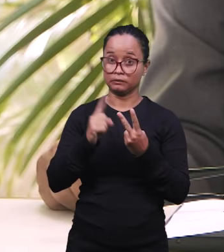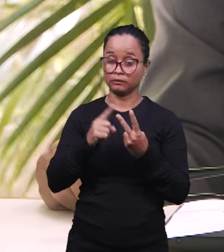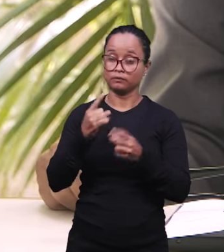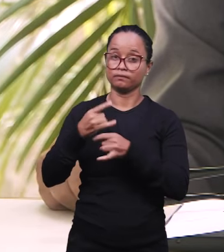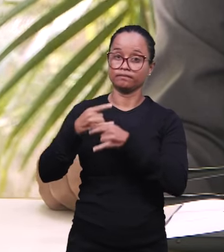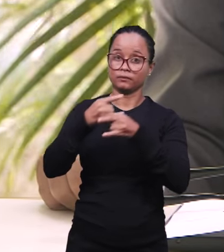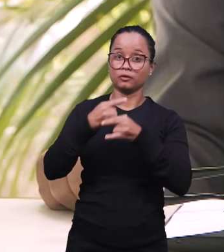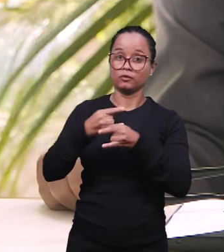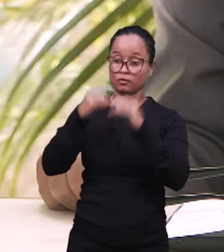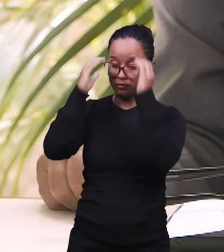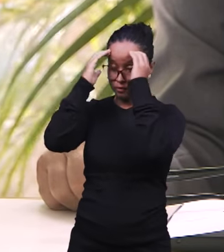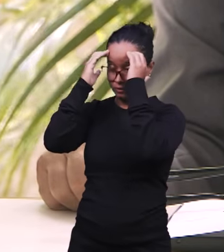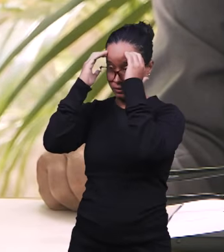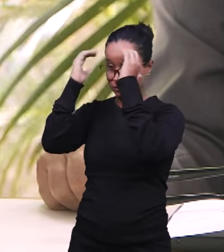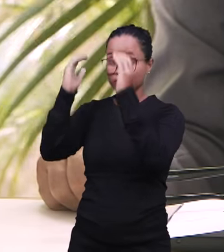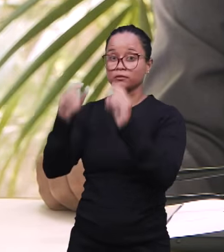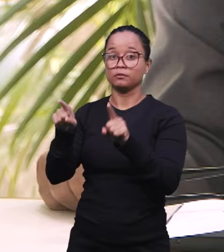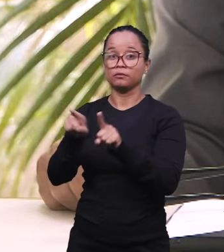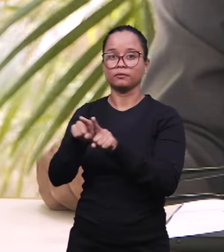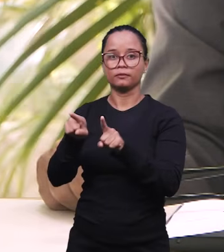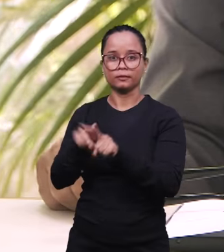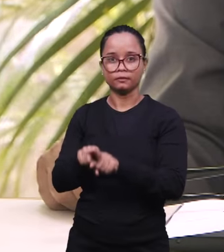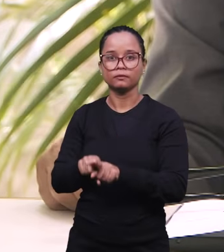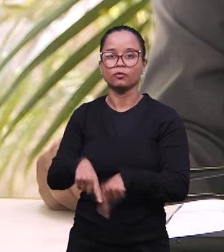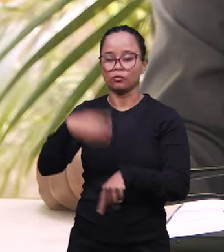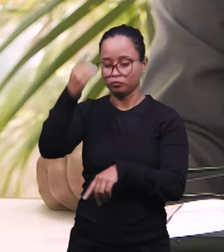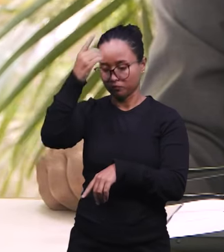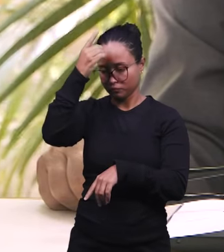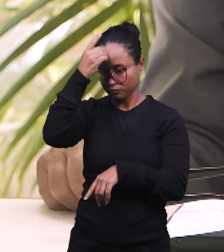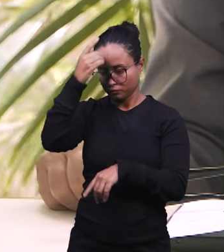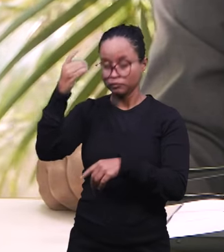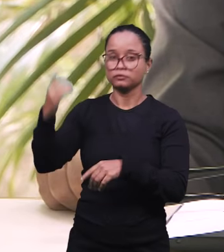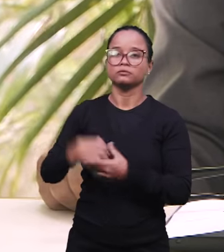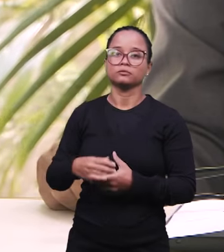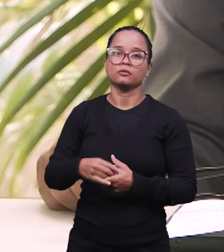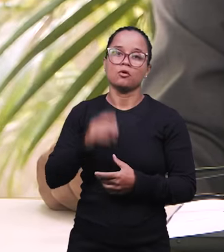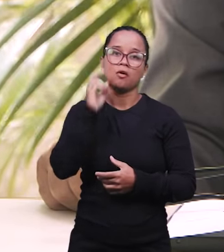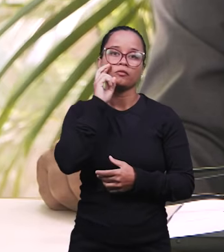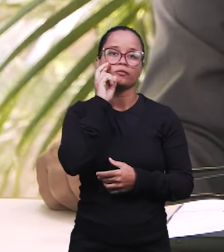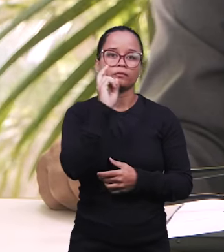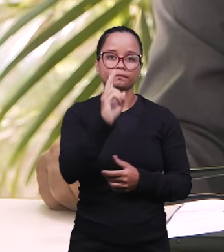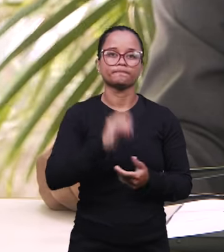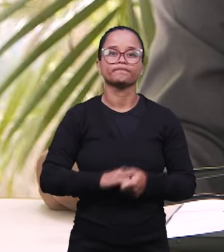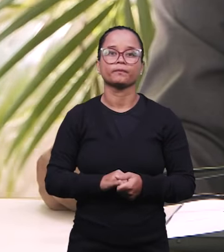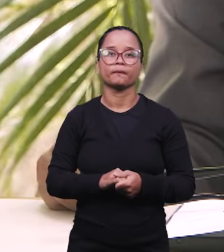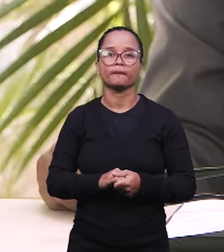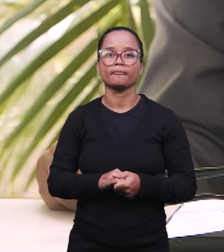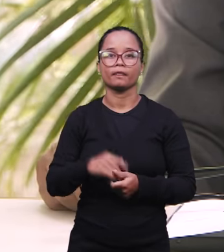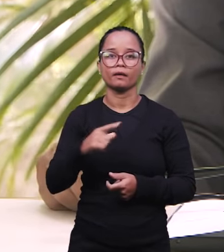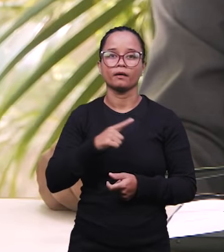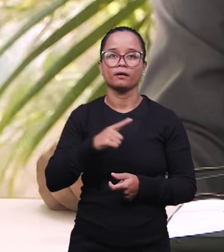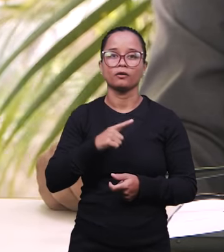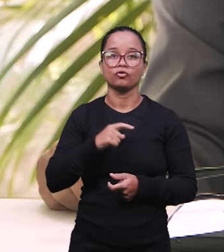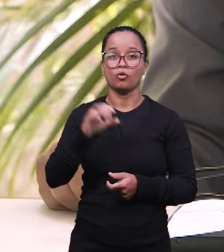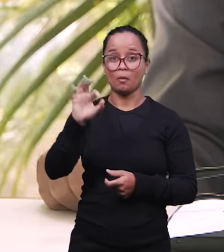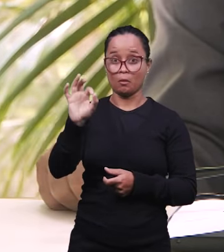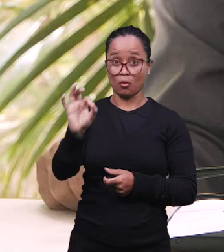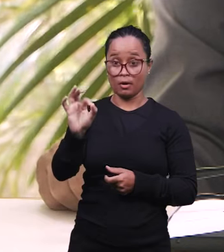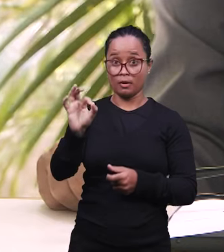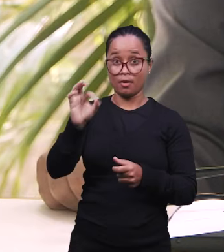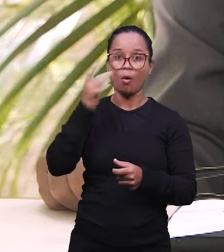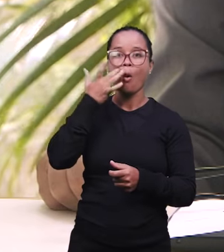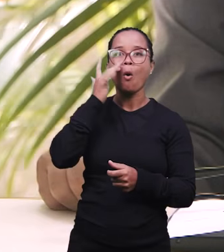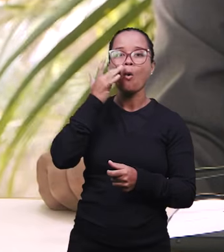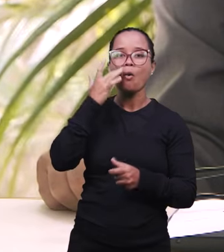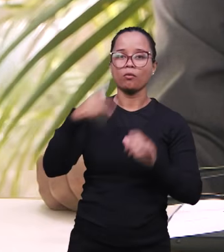live, obedecendo a mesma orientação que o Senhor deu, o Senhor havia mostrado na visão uma moeda de ouro. Então,